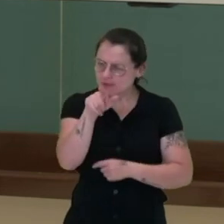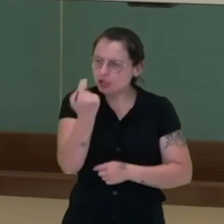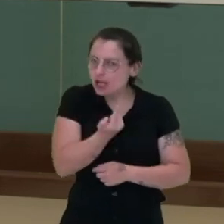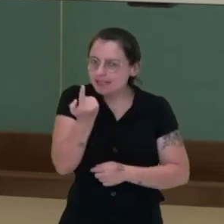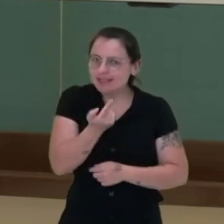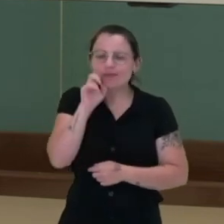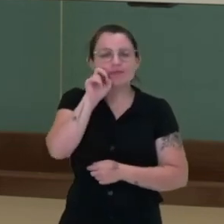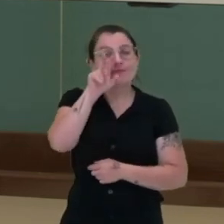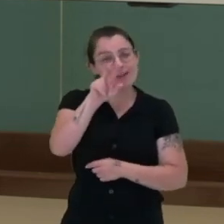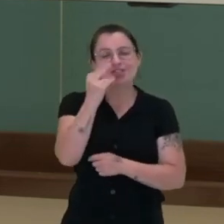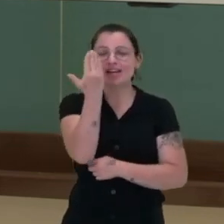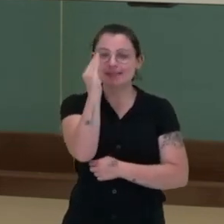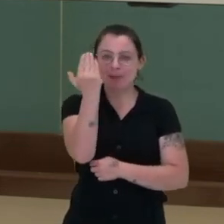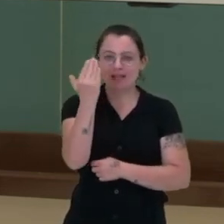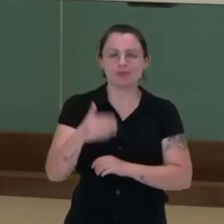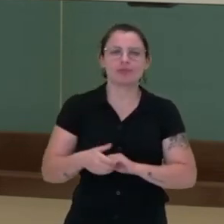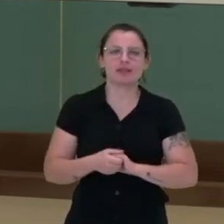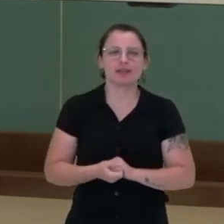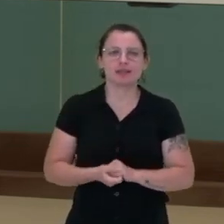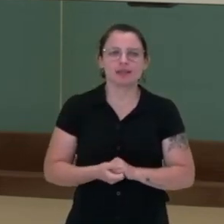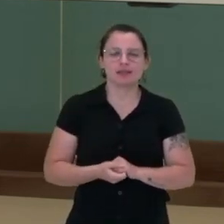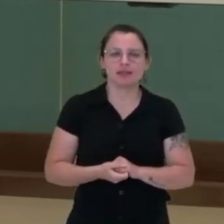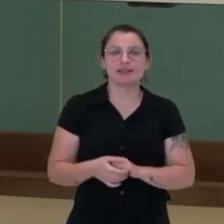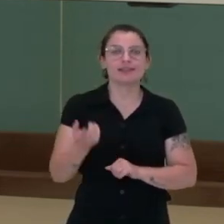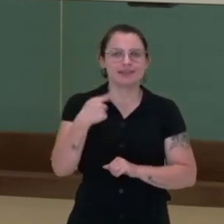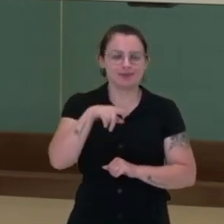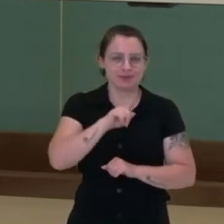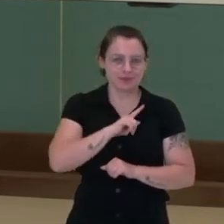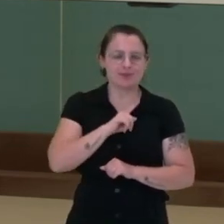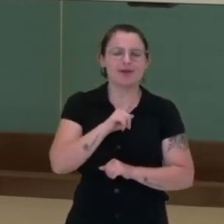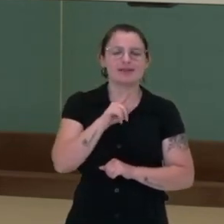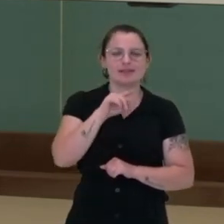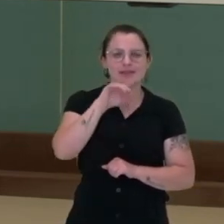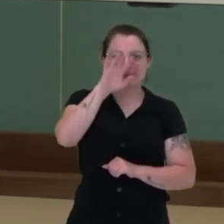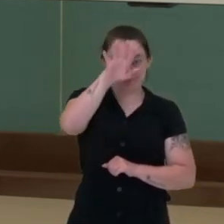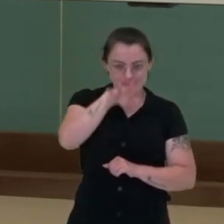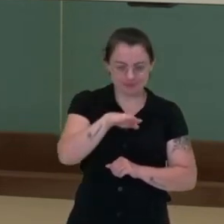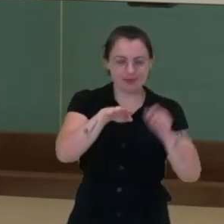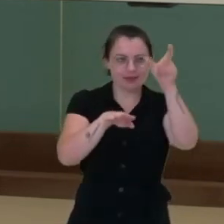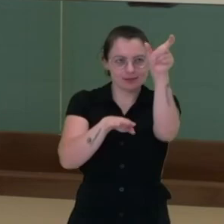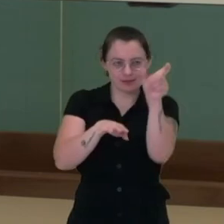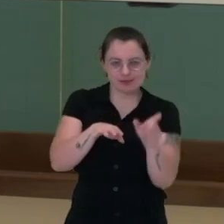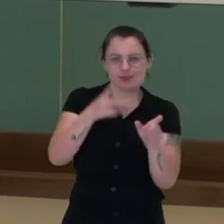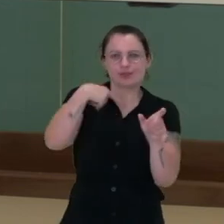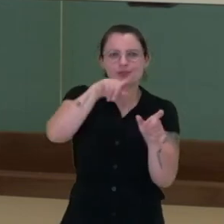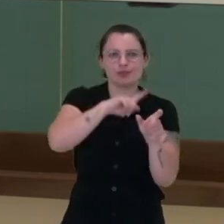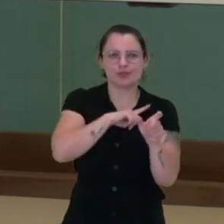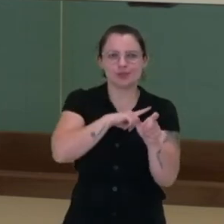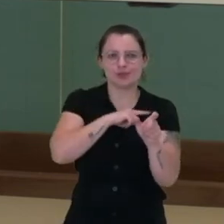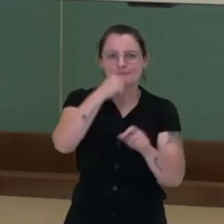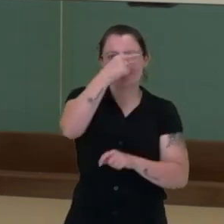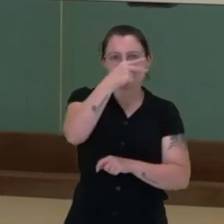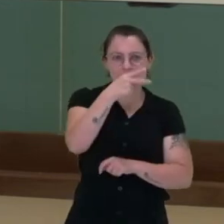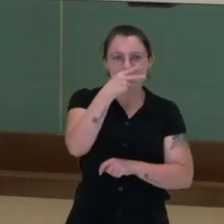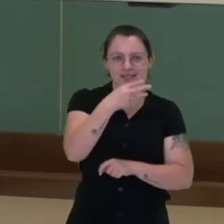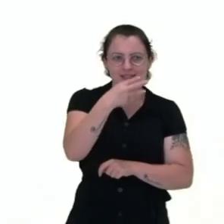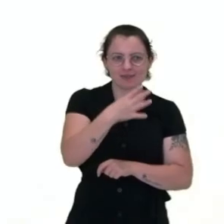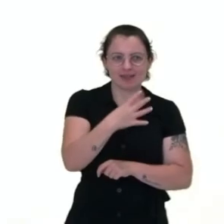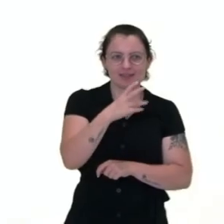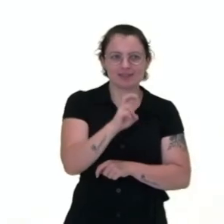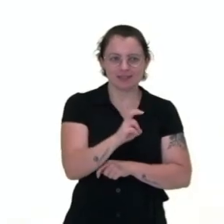vamos lá. Primeira coluna, nós vamos colocar o quê? Os níveis de organização. São cinco. Será que você